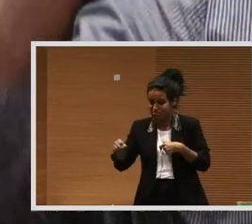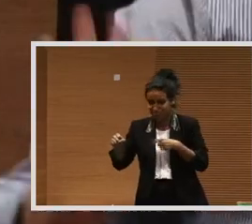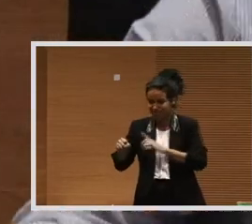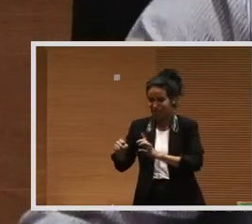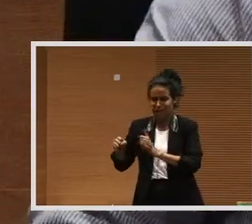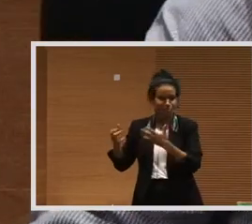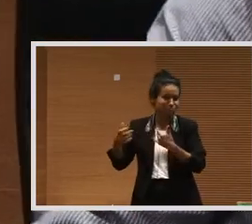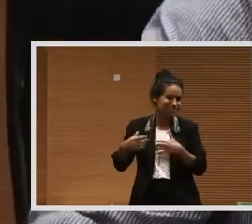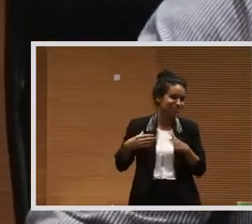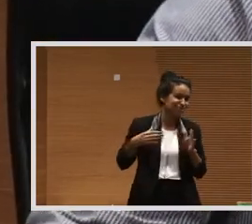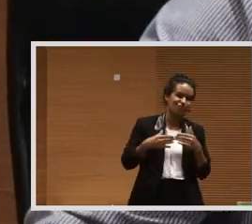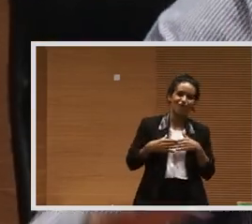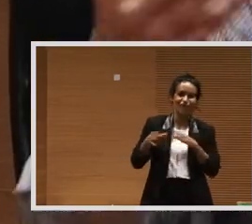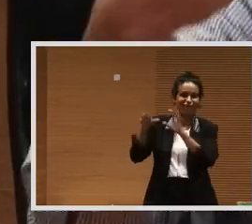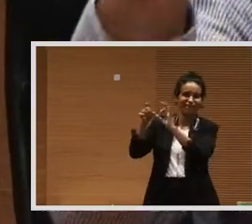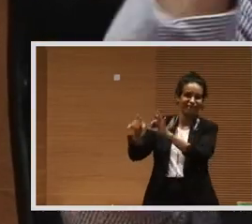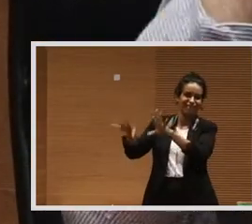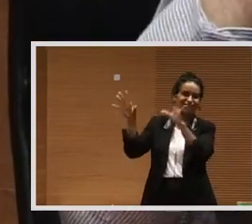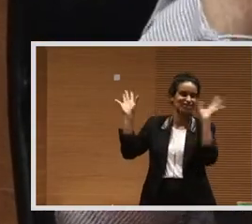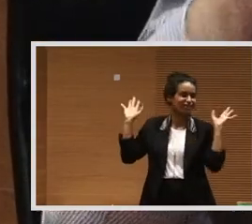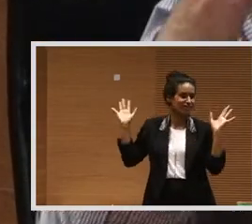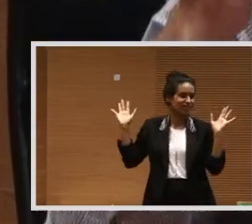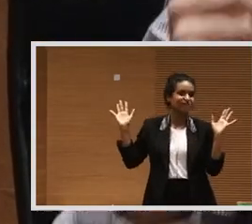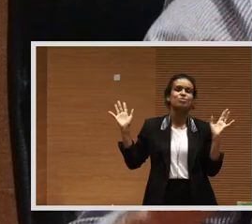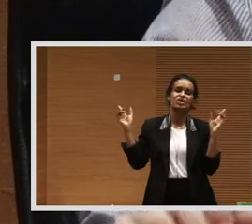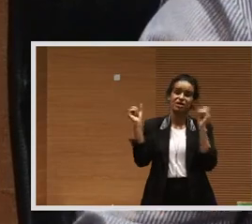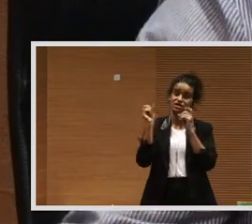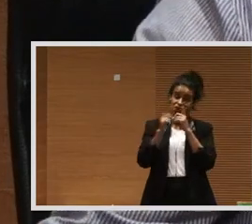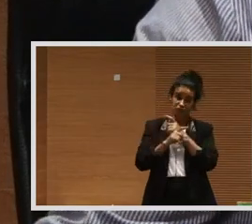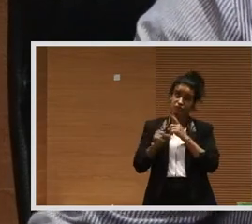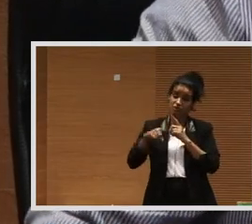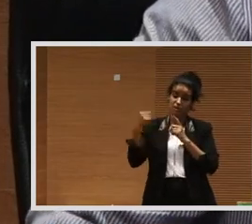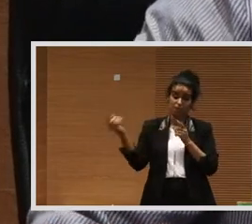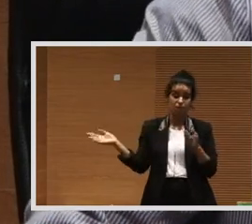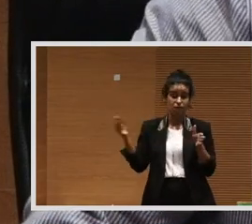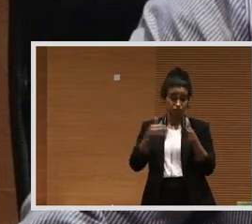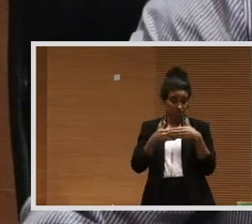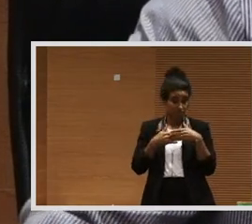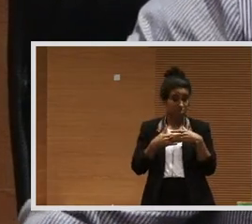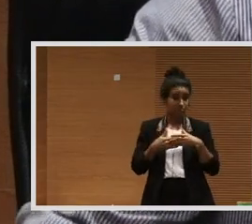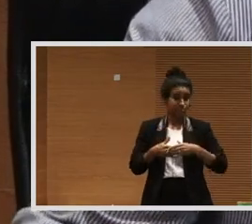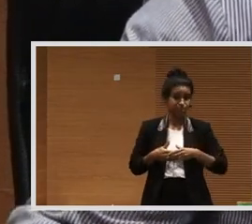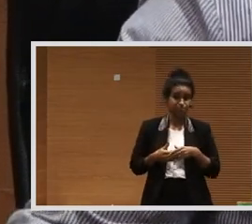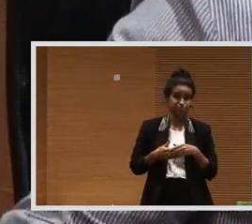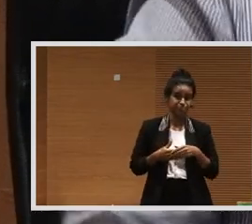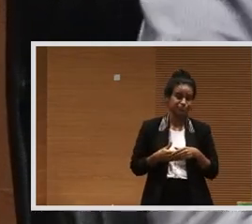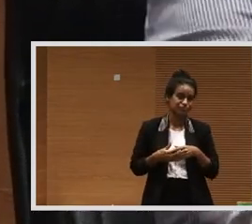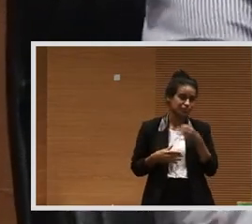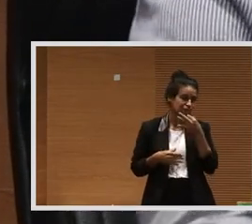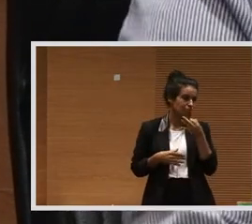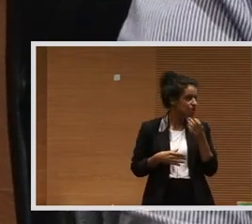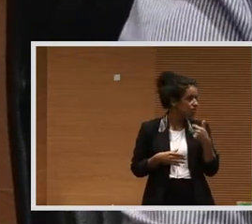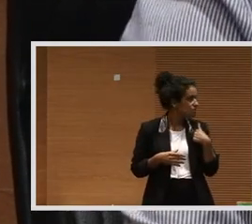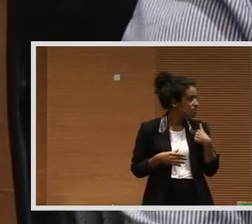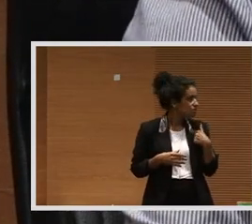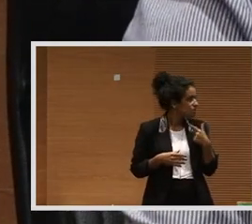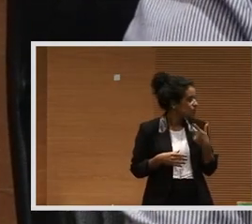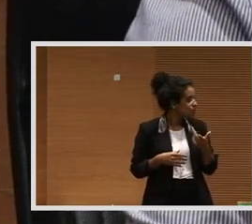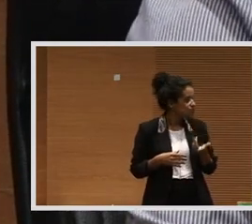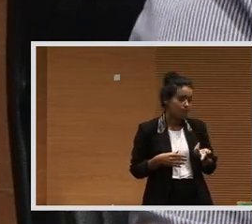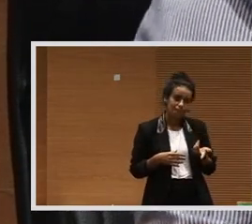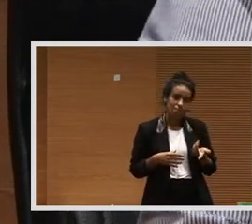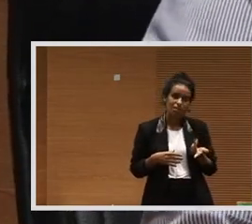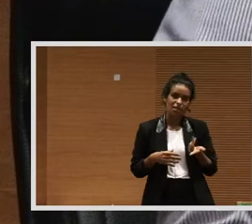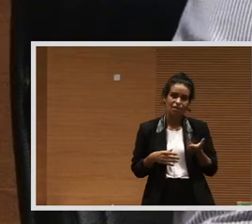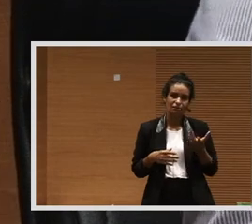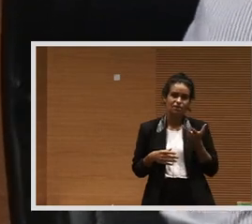não, né, tô fora dessa porta, porque é uma porta difícil de fechar depois. É, acho que é isso, Cida, queria falar do... Não, eu